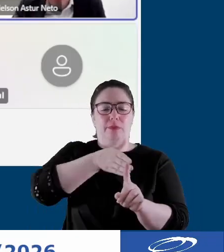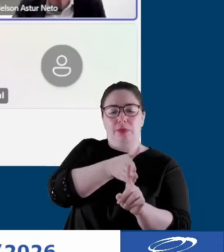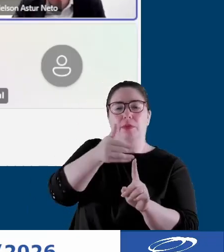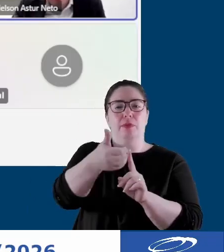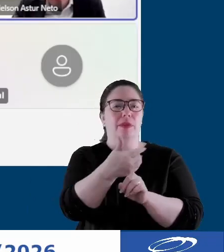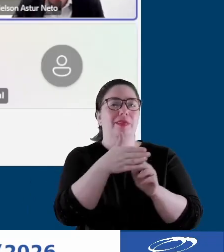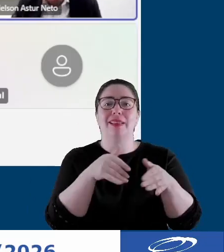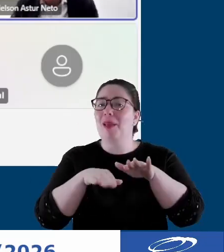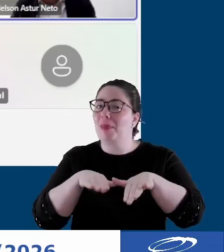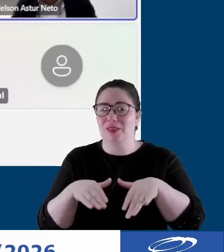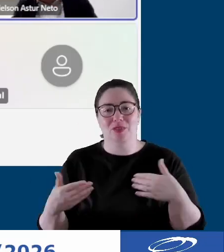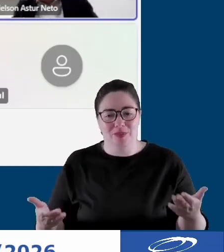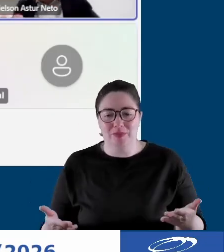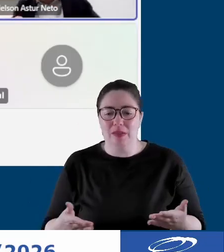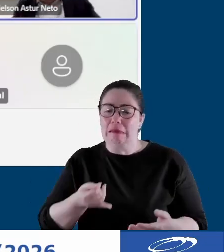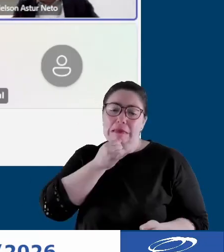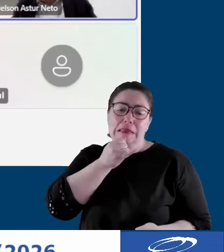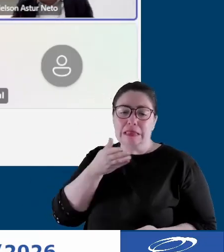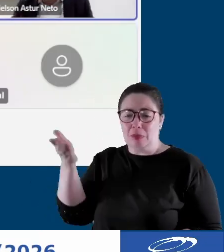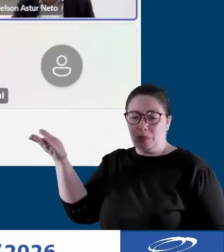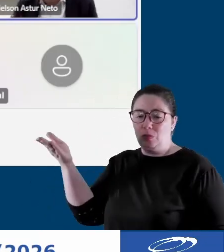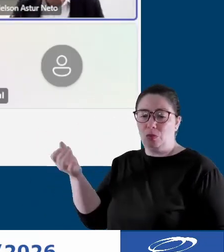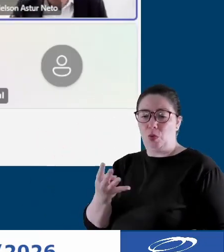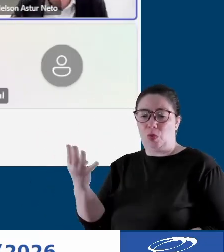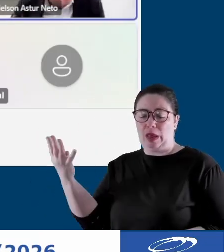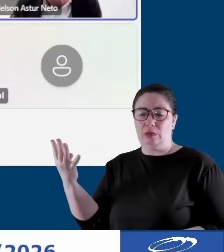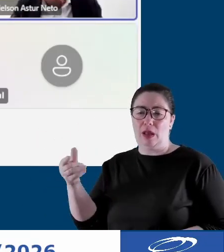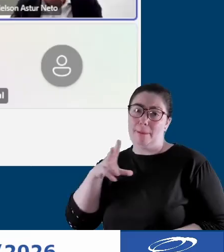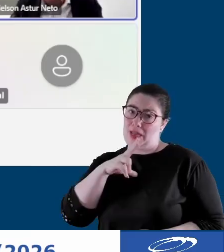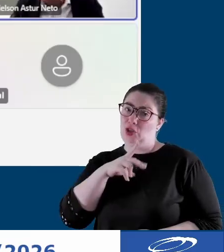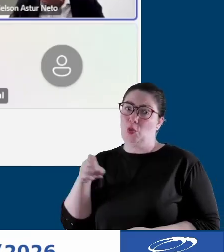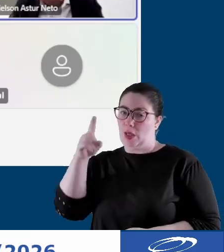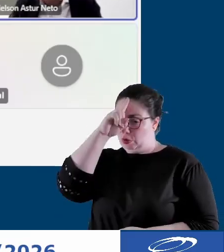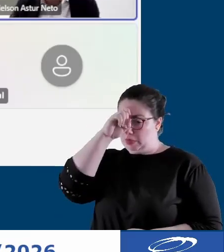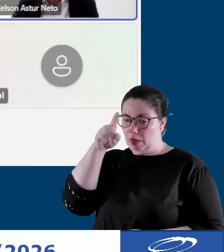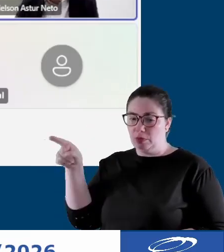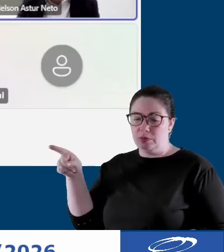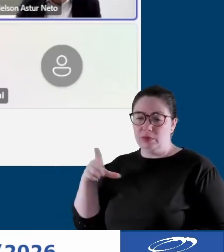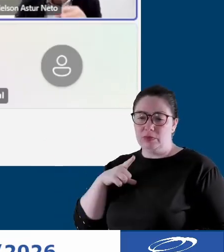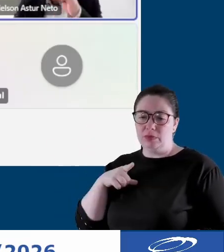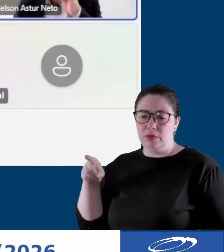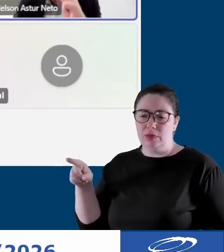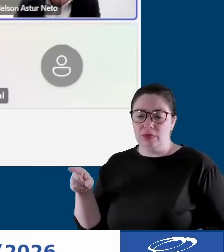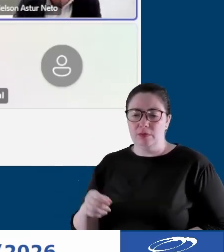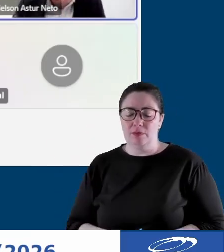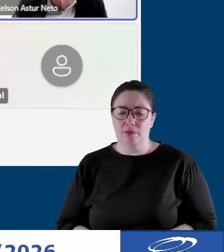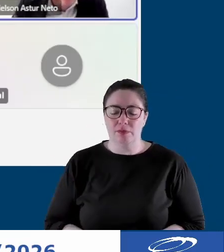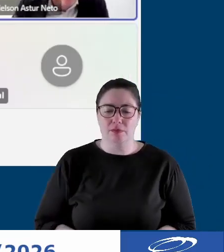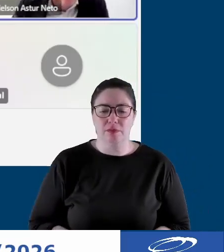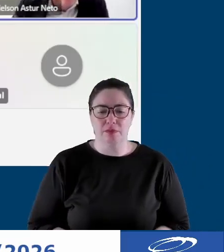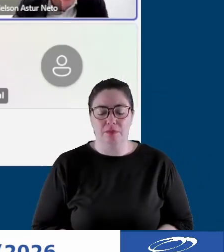lida com isso. E aí aqui são exemplos da rede privada, tá? Não é que isso acontece no SUS, é Albert Einstein, é Sírio-Libanês. Então, um paciente